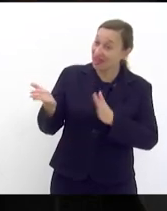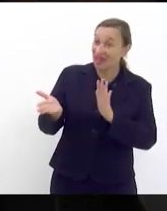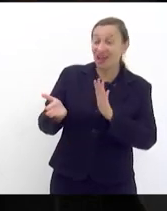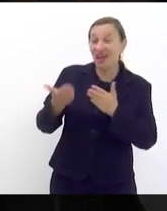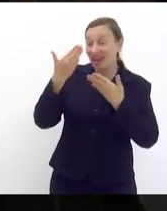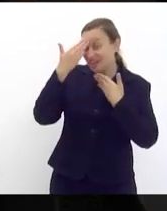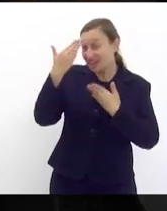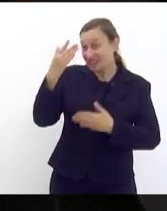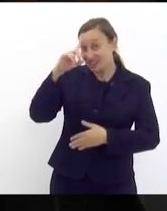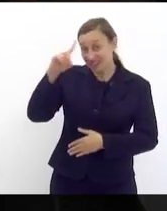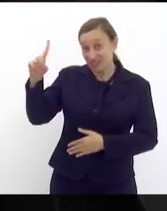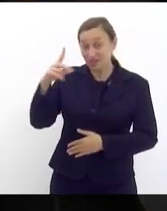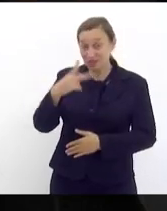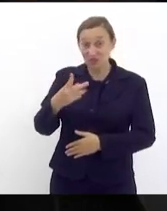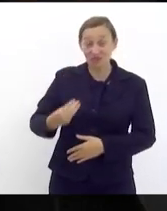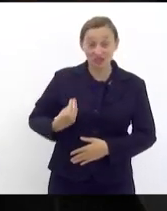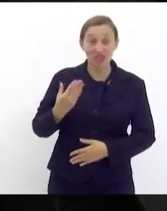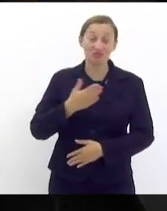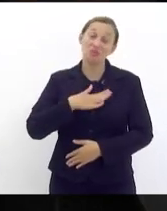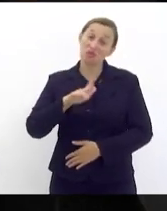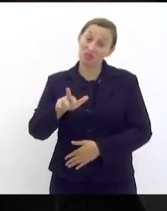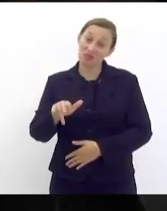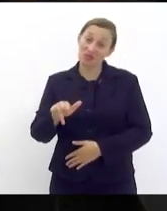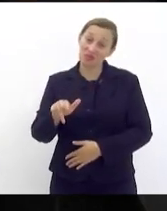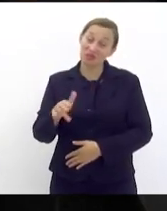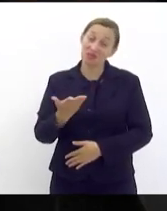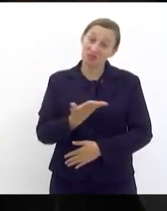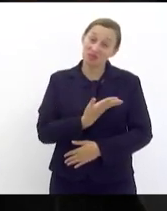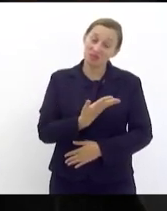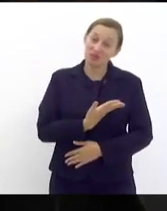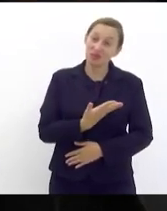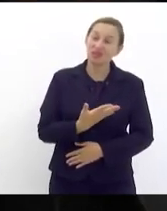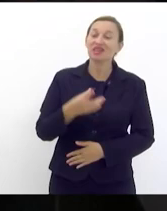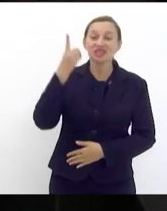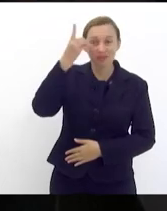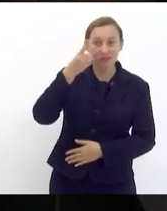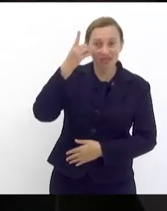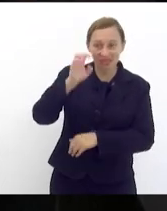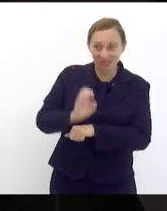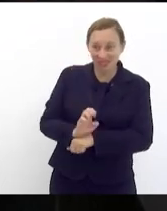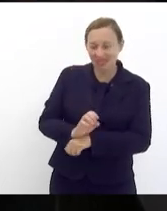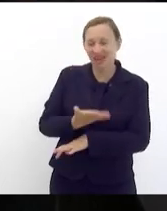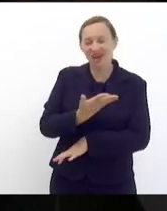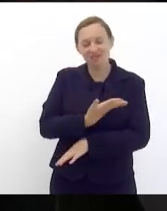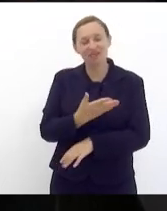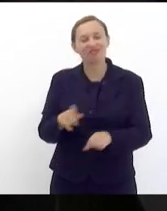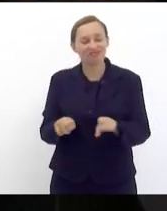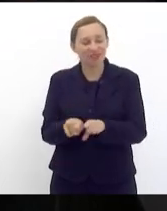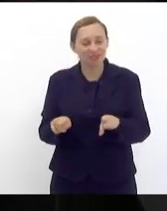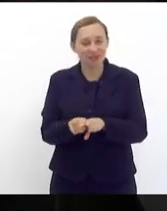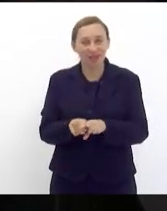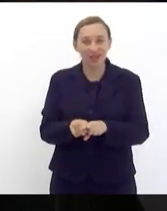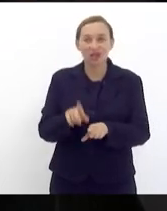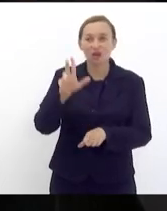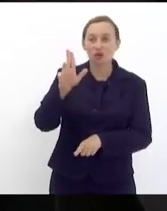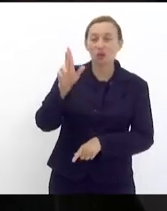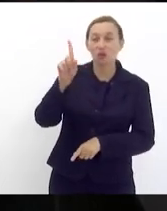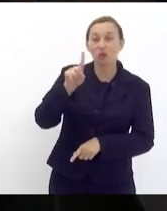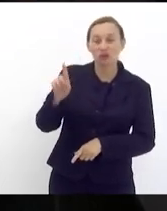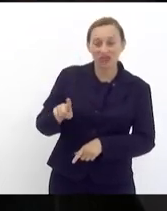sua vida, meu amigo. Agradecer ao meu deputado estadual, nosso grande amigo também, Luiz